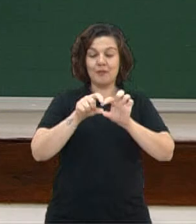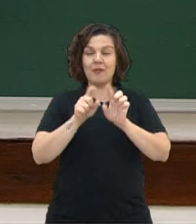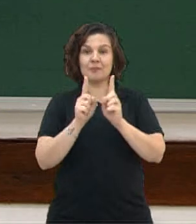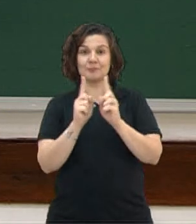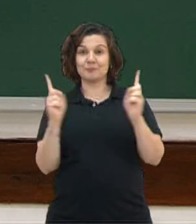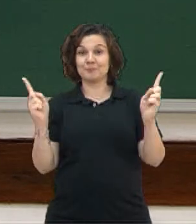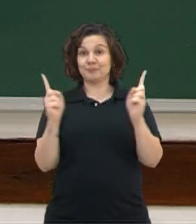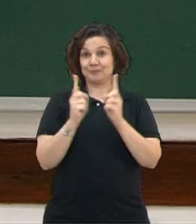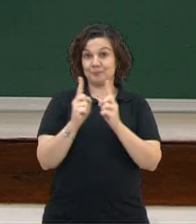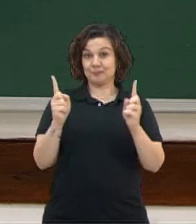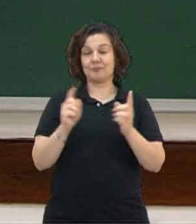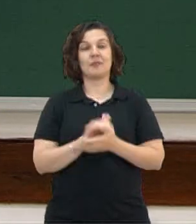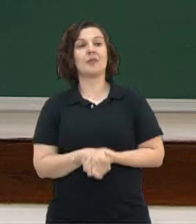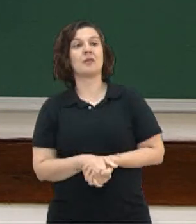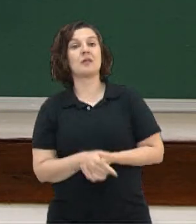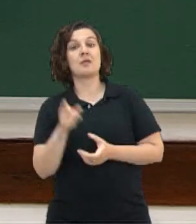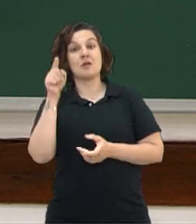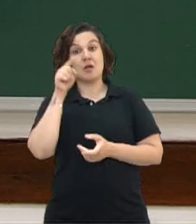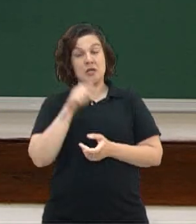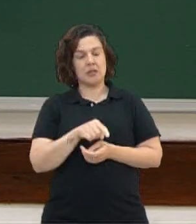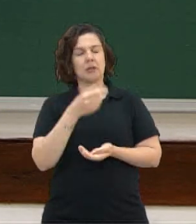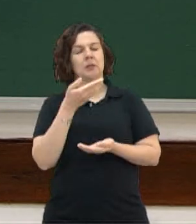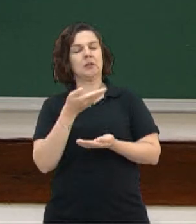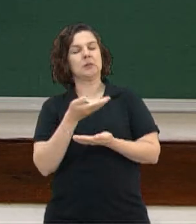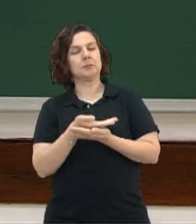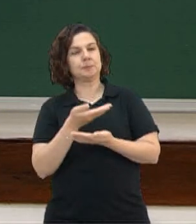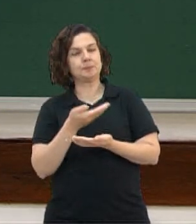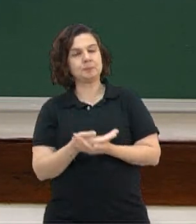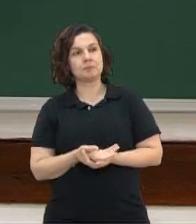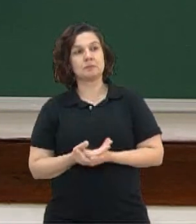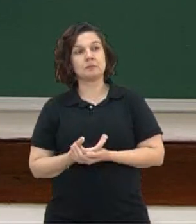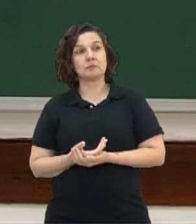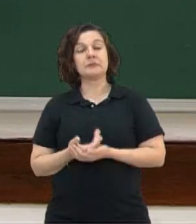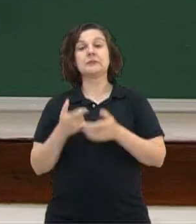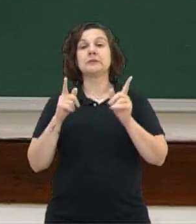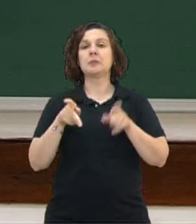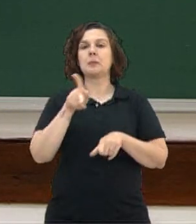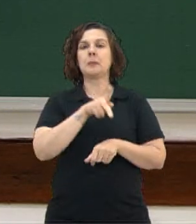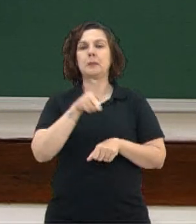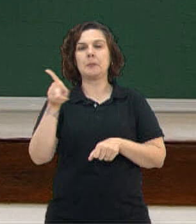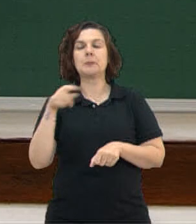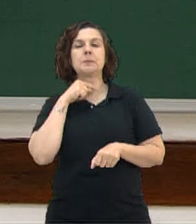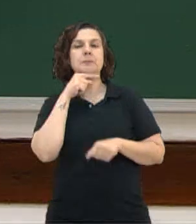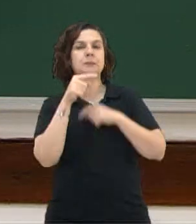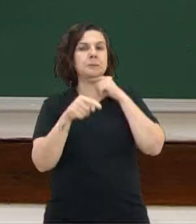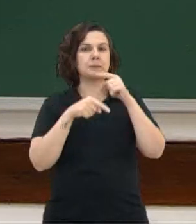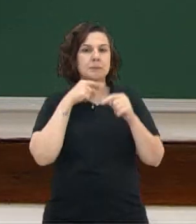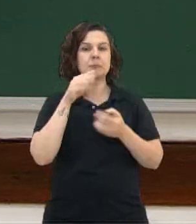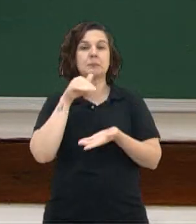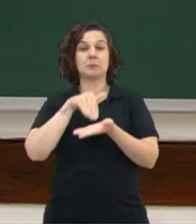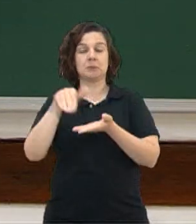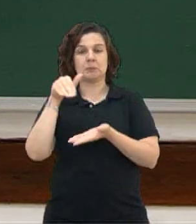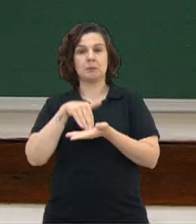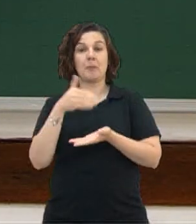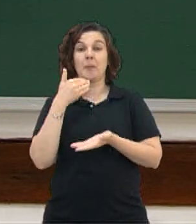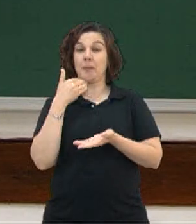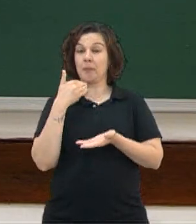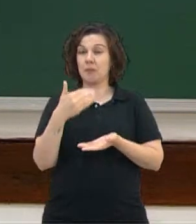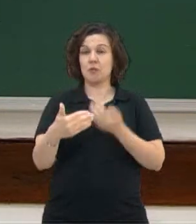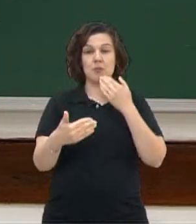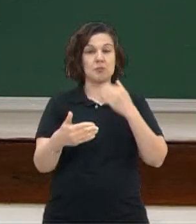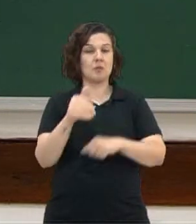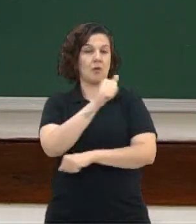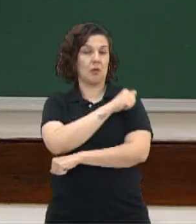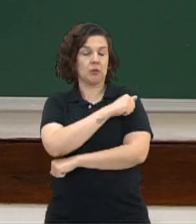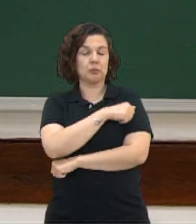importância. E é um assunto que várias pessoas, vários professores entraram em contato aí com a secretaria e vários estudantes